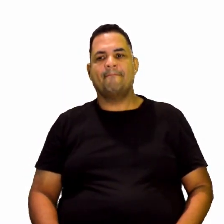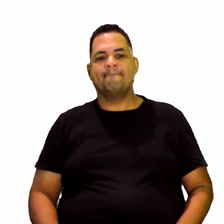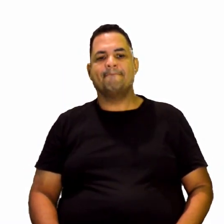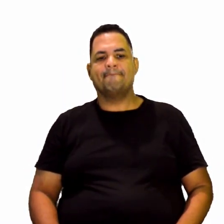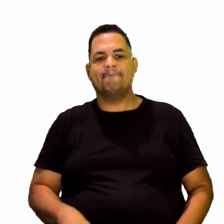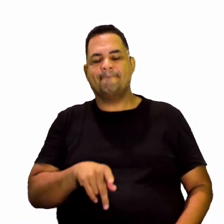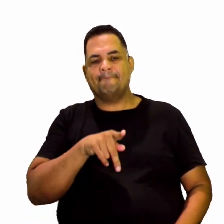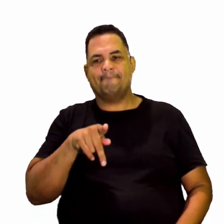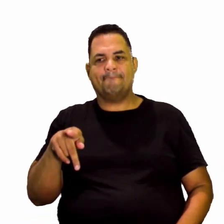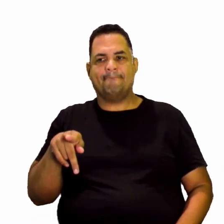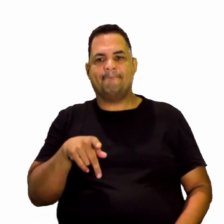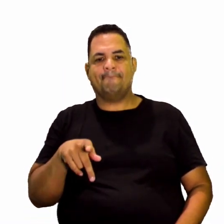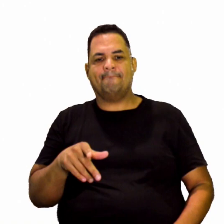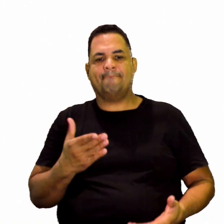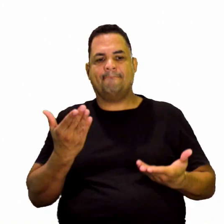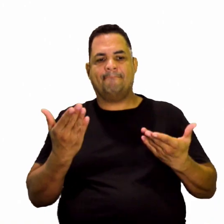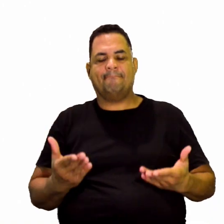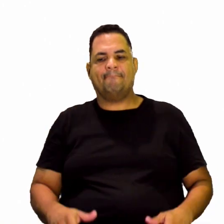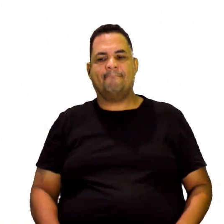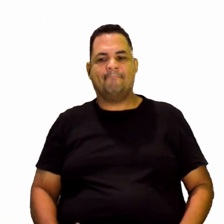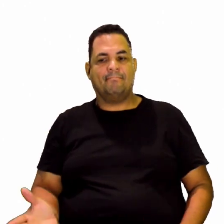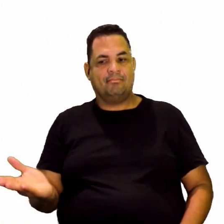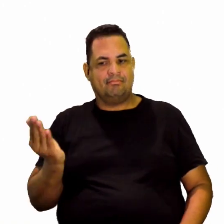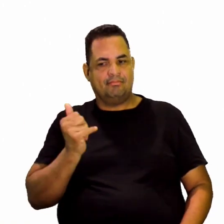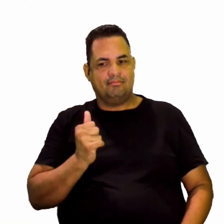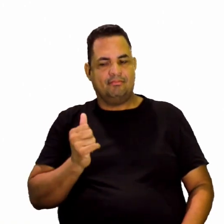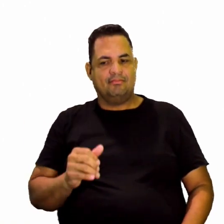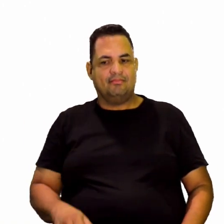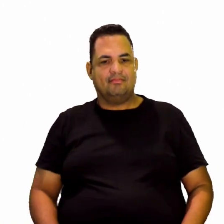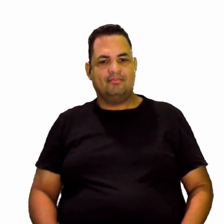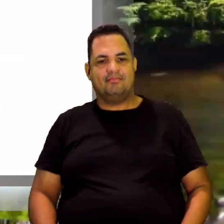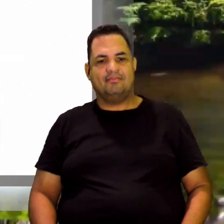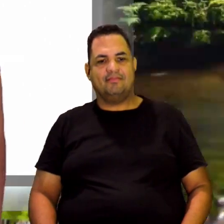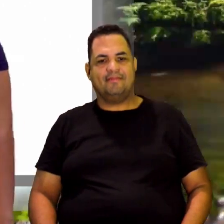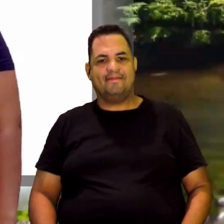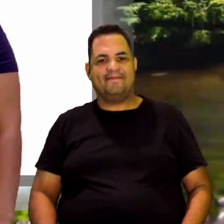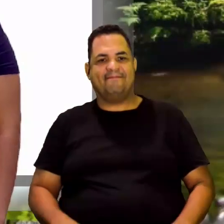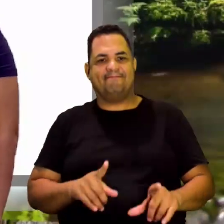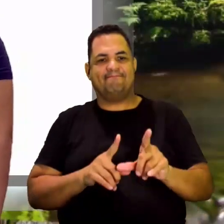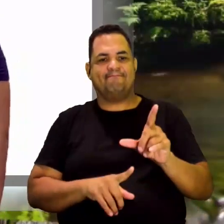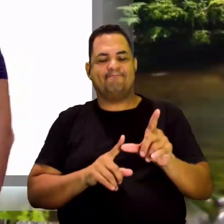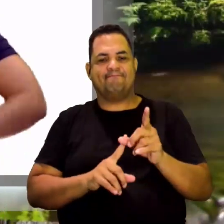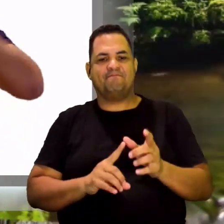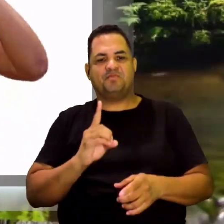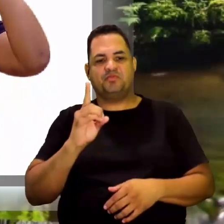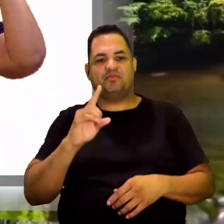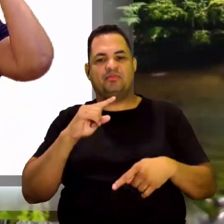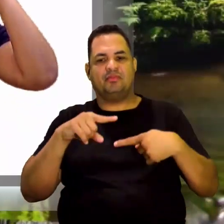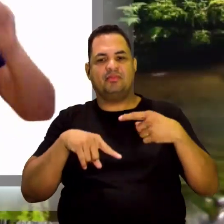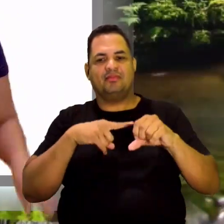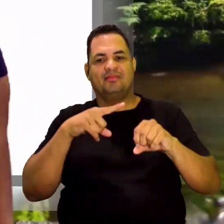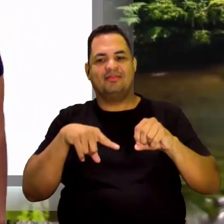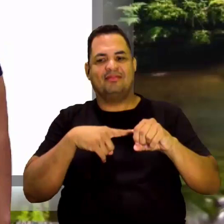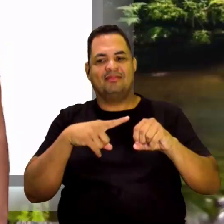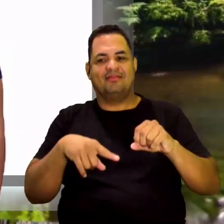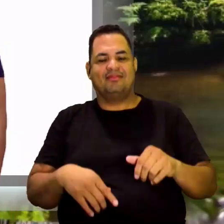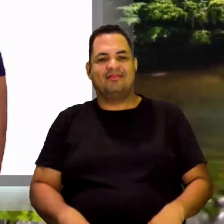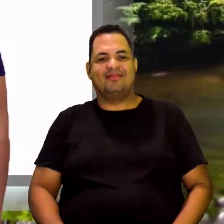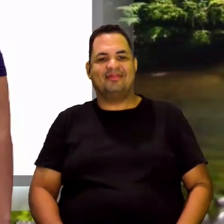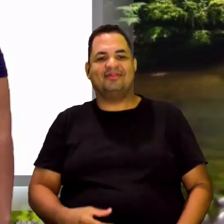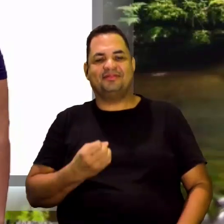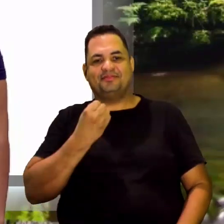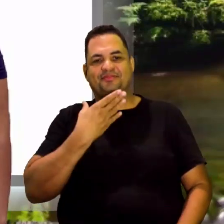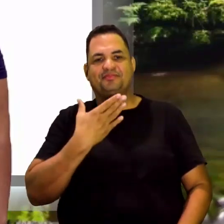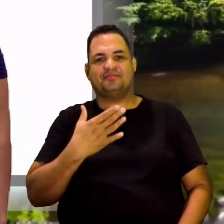pessoal, professora... Isso, chega mais. Aqui. Olha pra gente aqui. Ali foi letra D de doido, mais uma vez. Tá